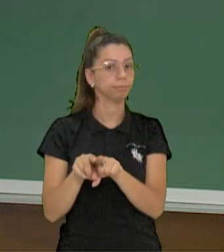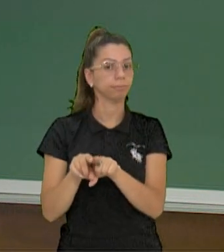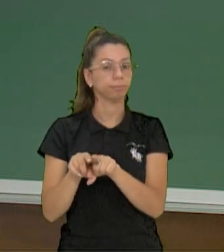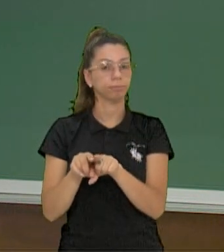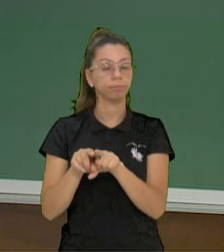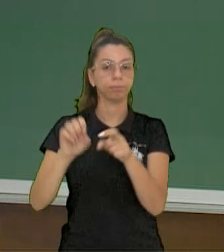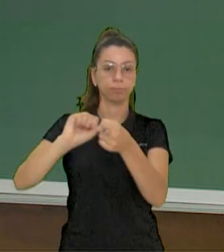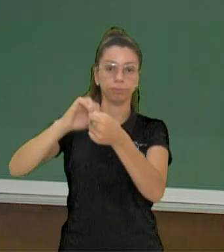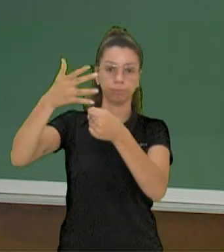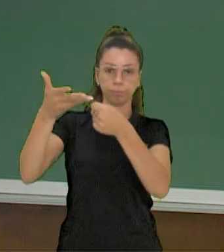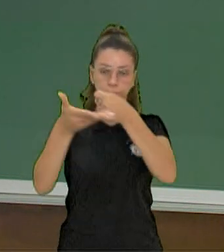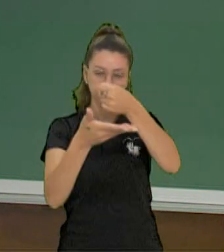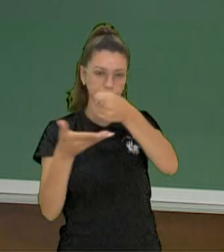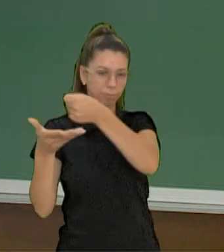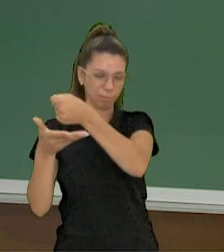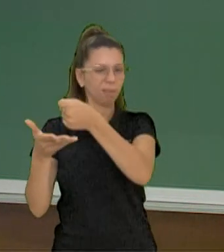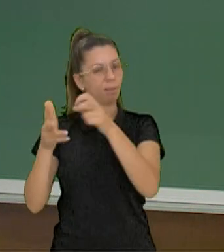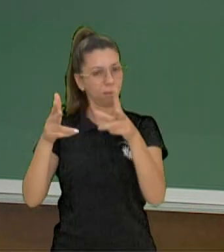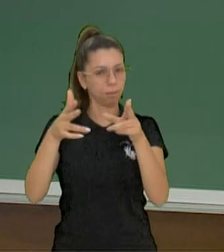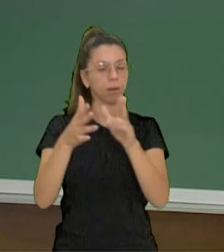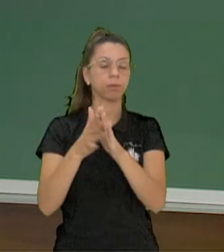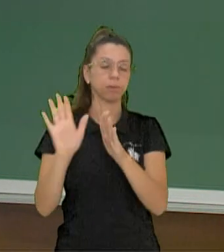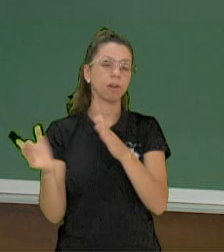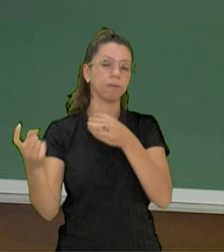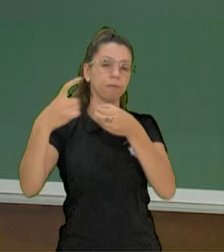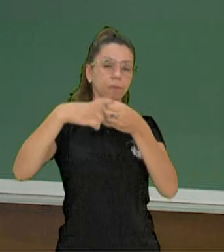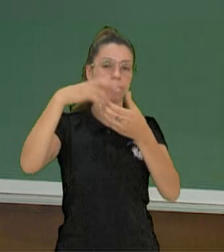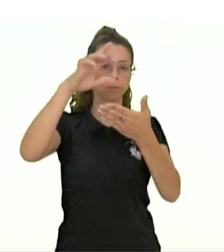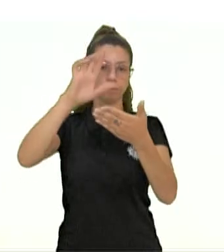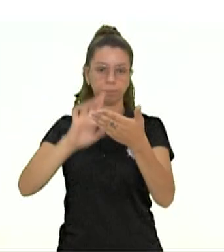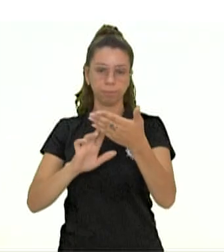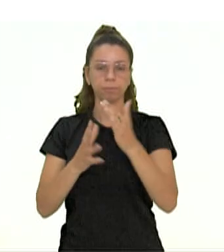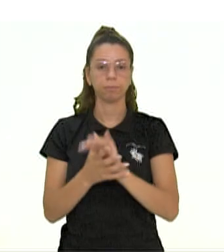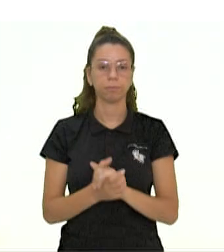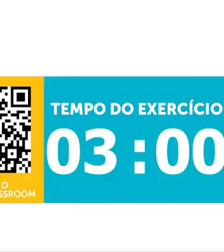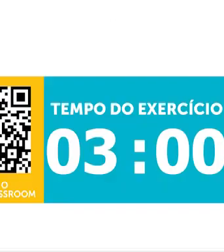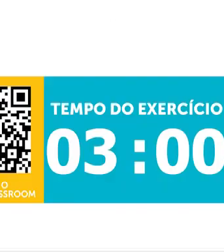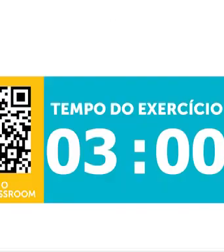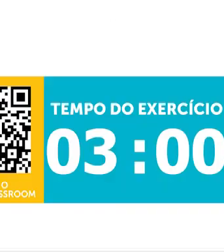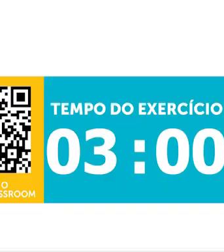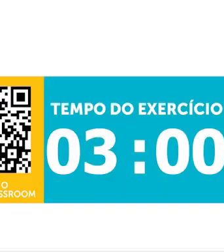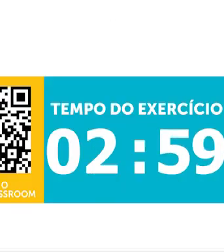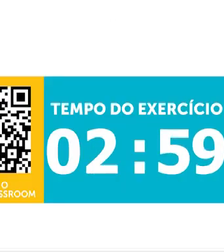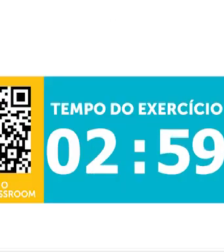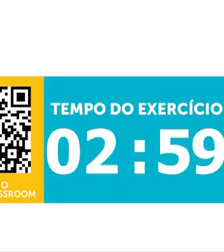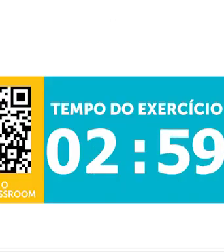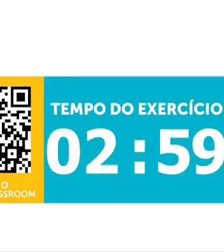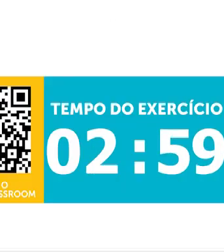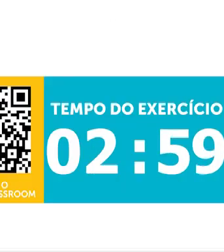da equação exponencial. A gente já volta resolvendo o exercício por completo.